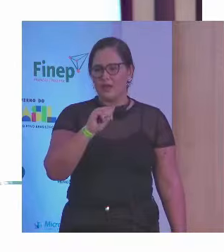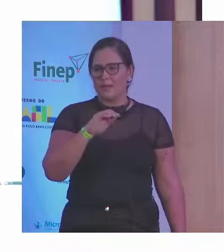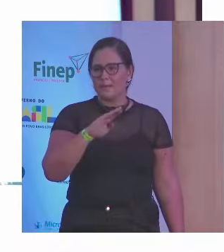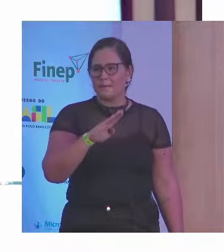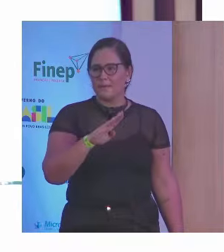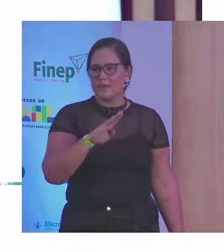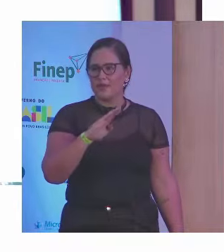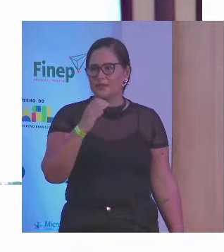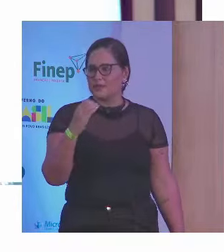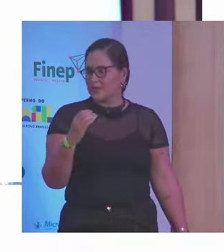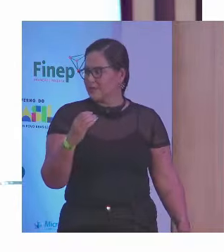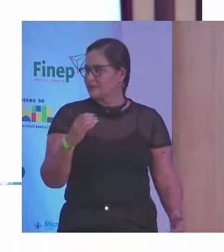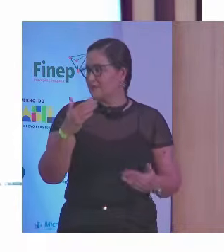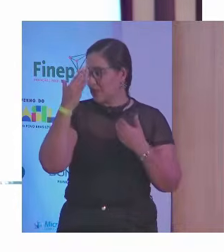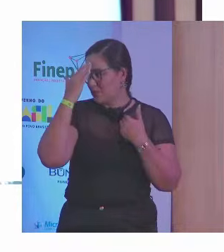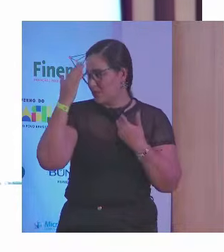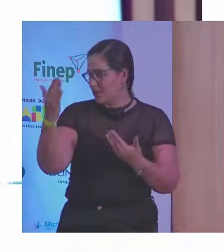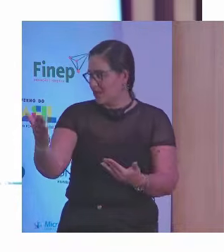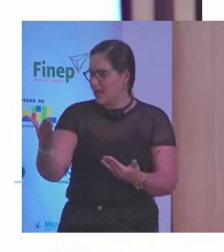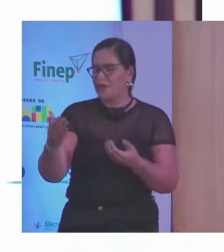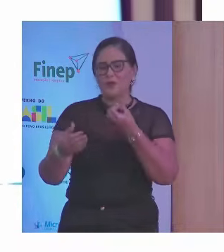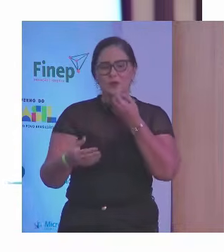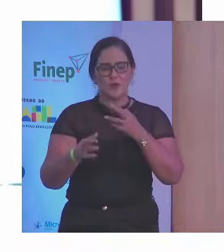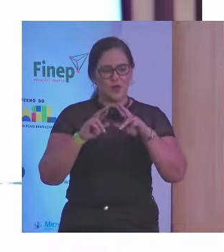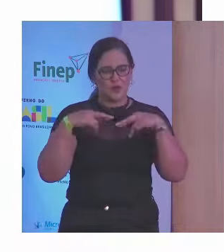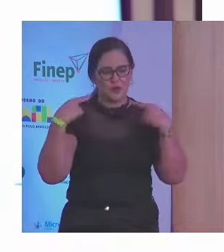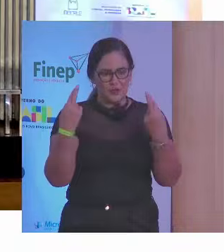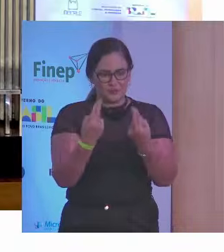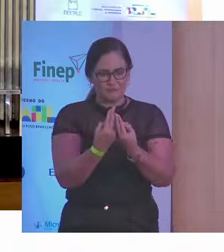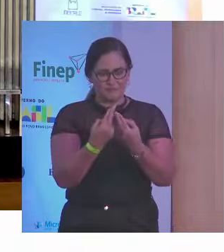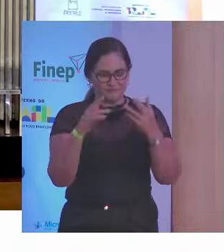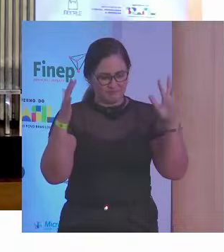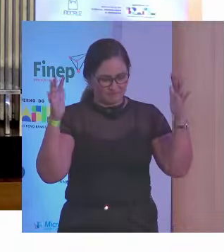sessão. Obrigado, boa reunião.